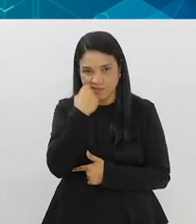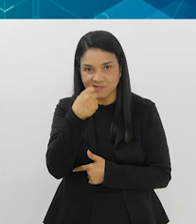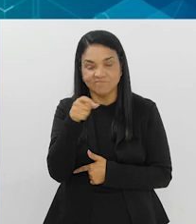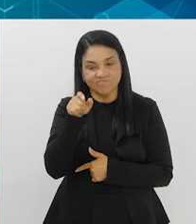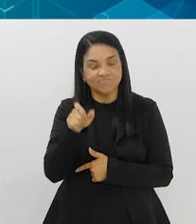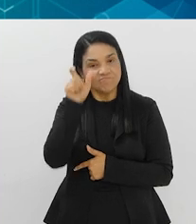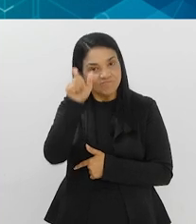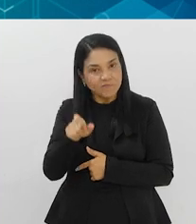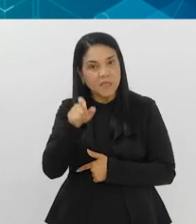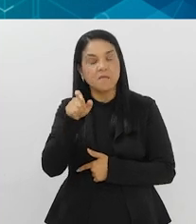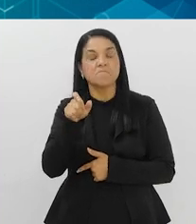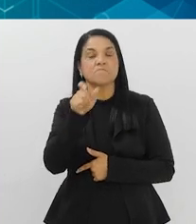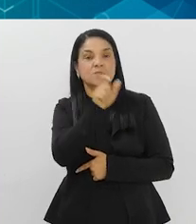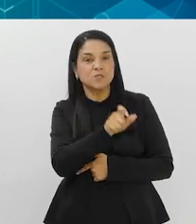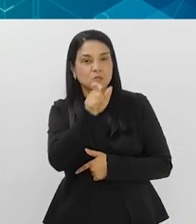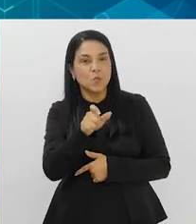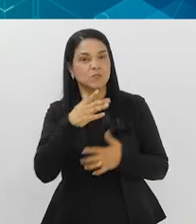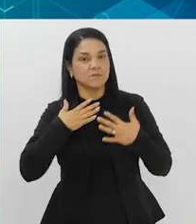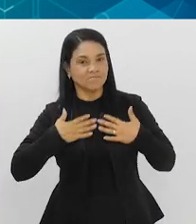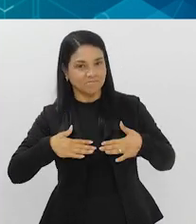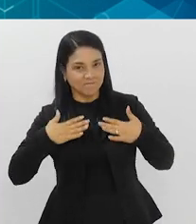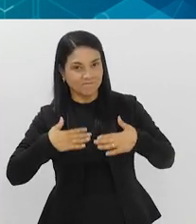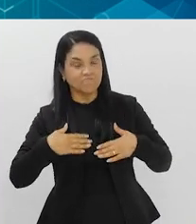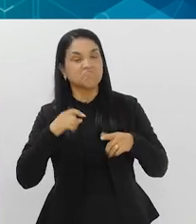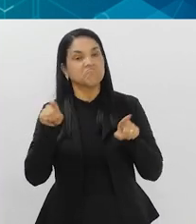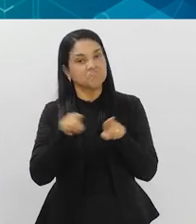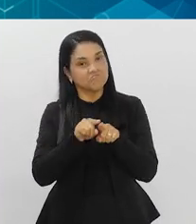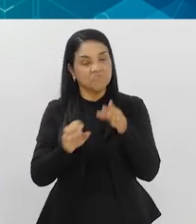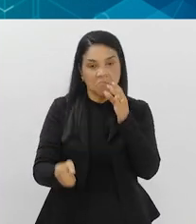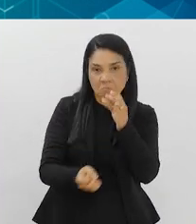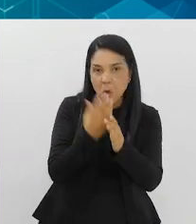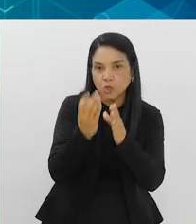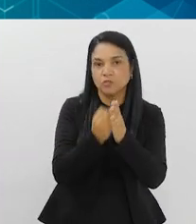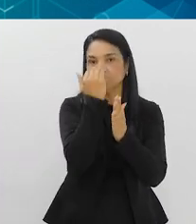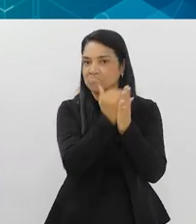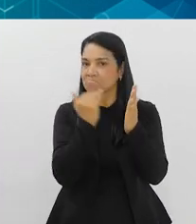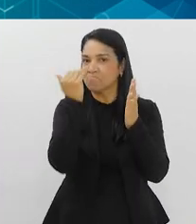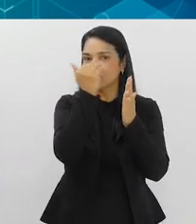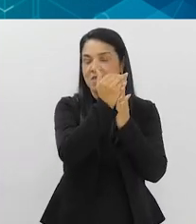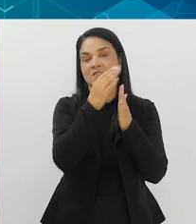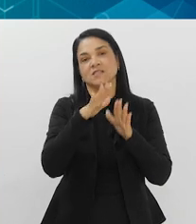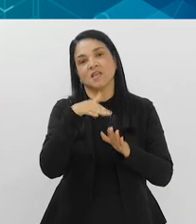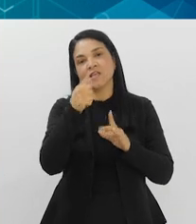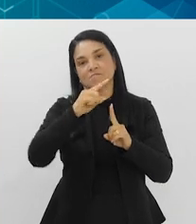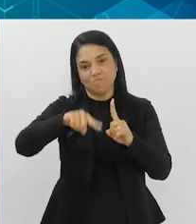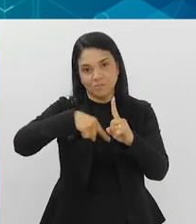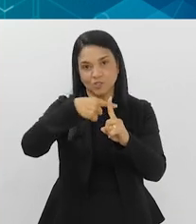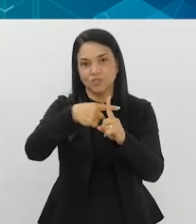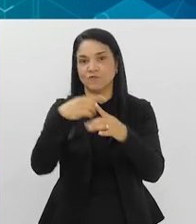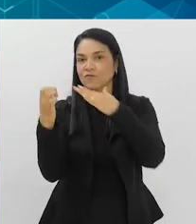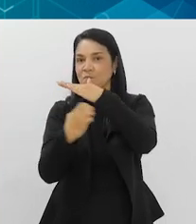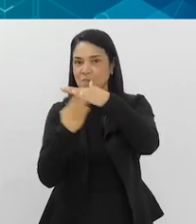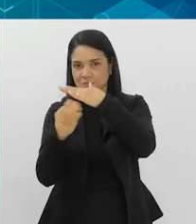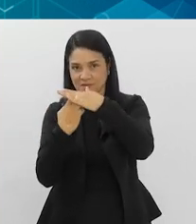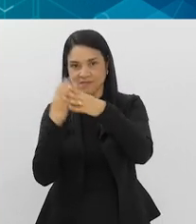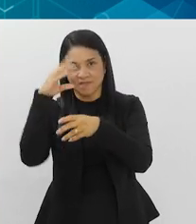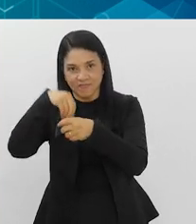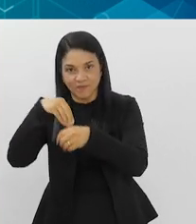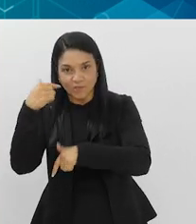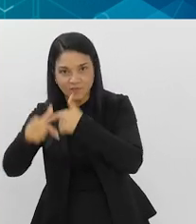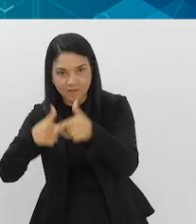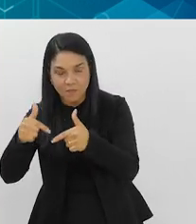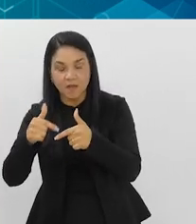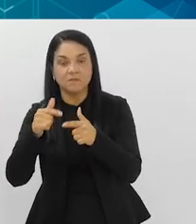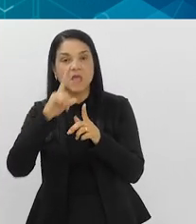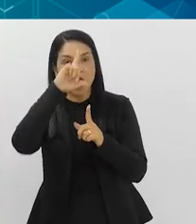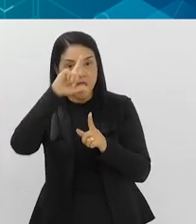consegue ver uma população mais descansada, a gente acaba também tendo mais produtividade e conseguindo ter esses resultados melhores para as empresas. Então, essa